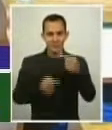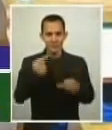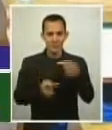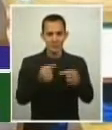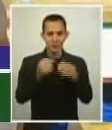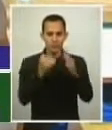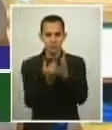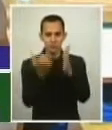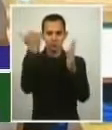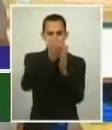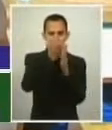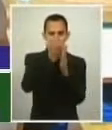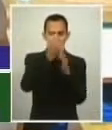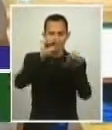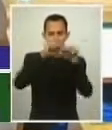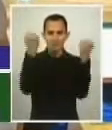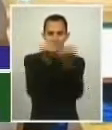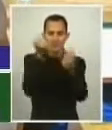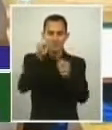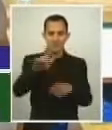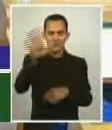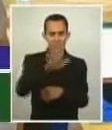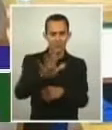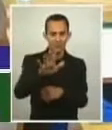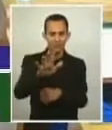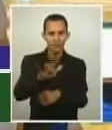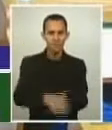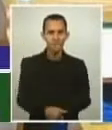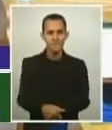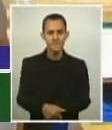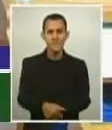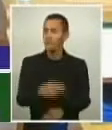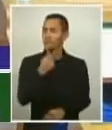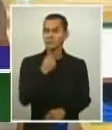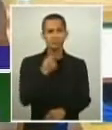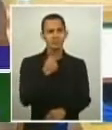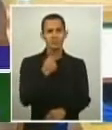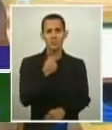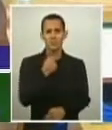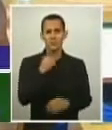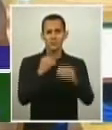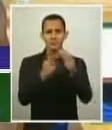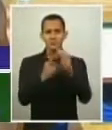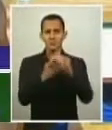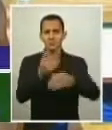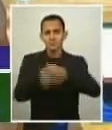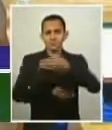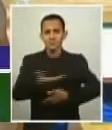soberano a assembleia geral do Povo eu não poderia transferir